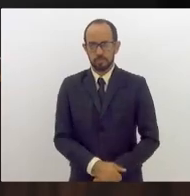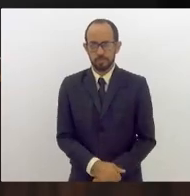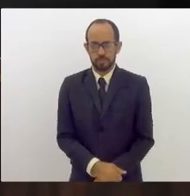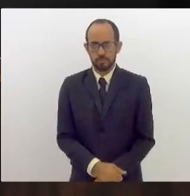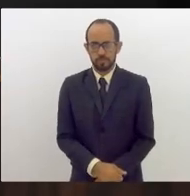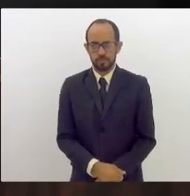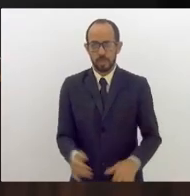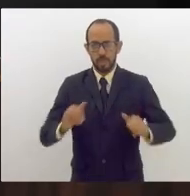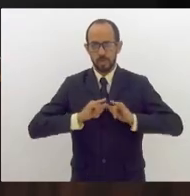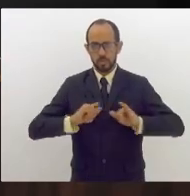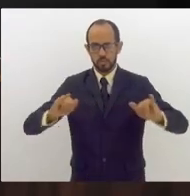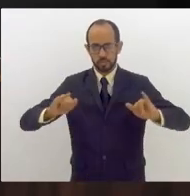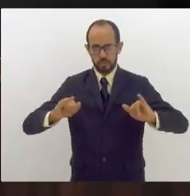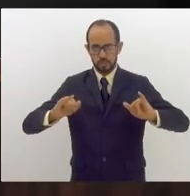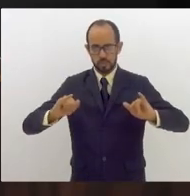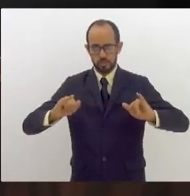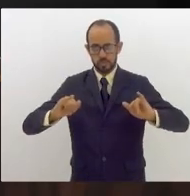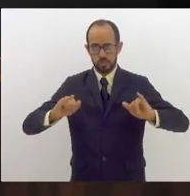anuncio